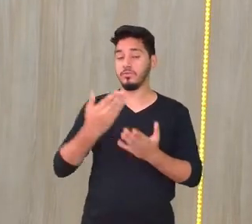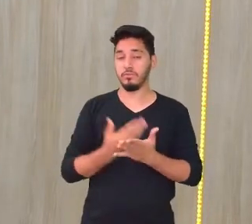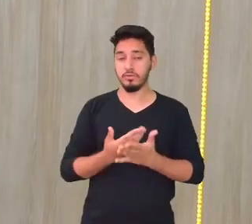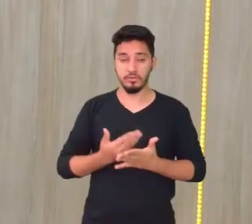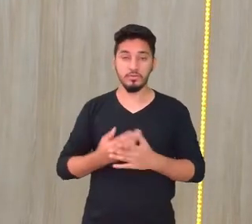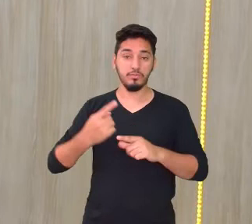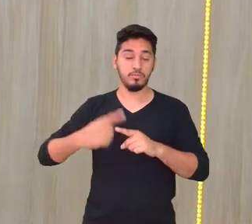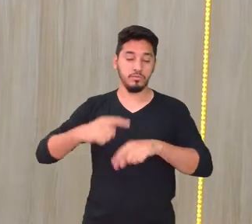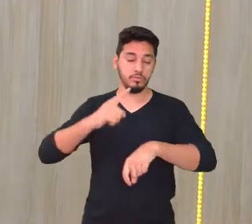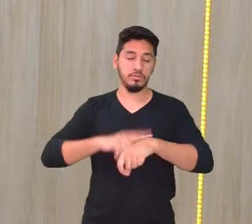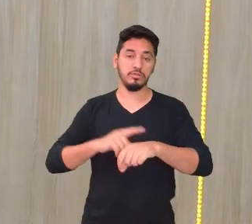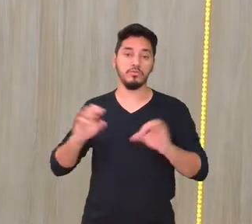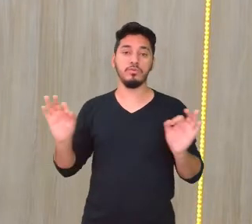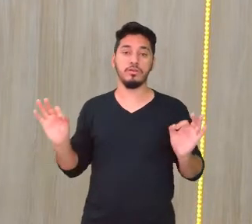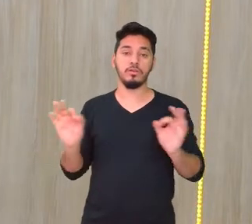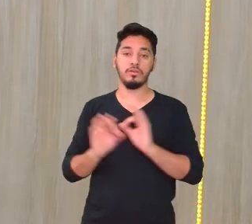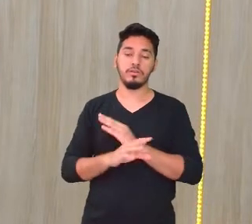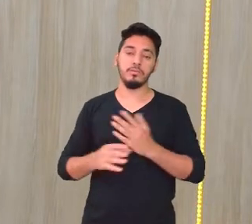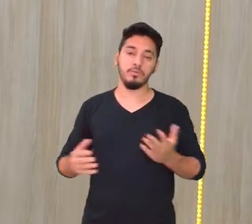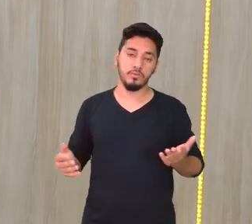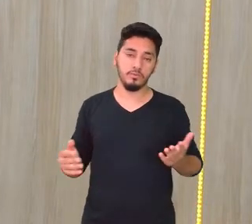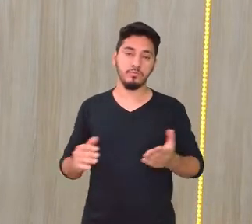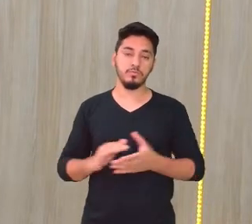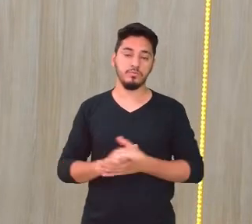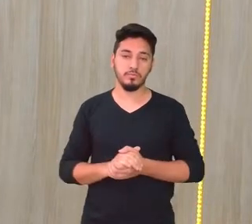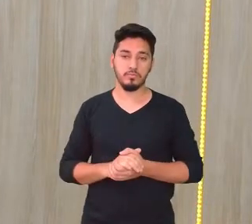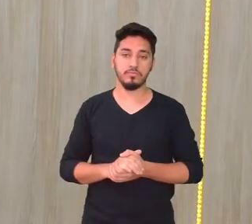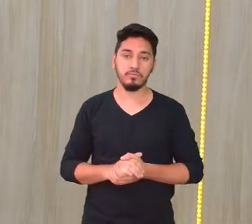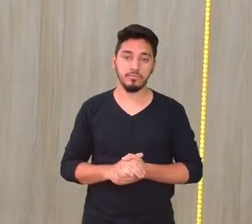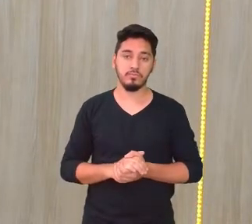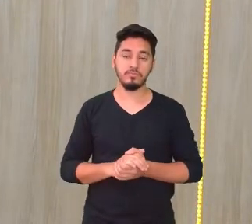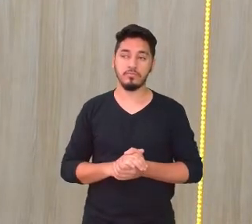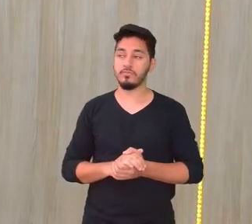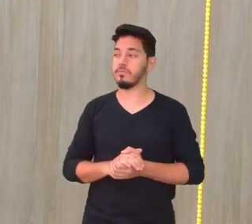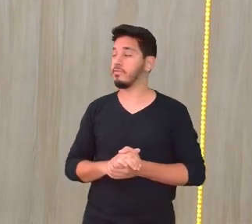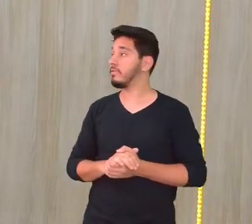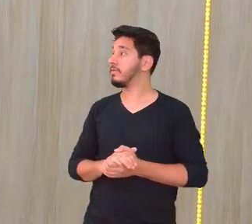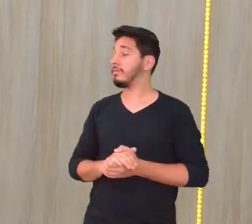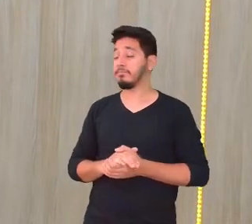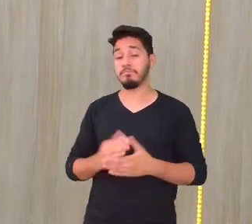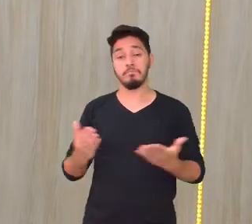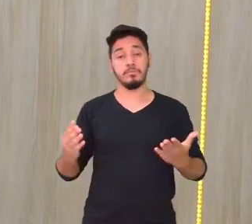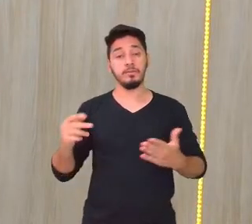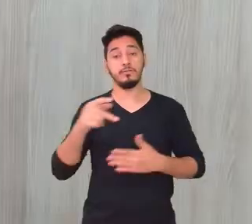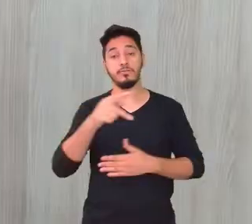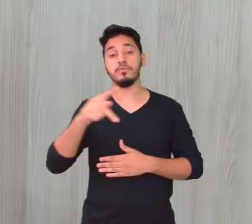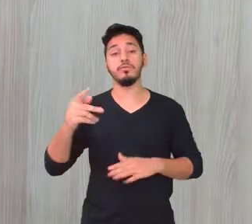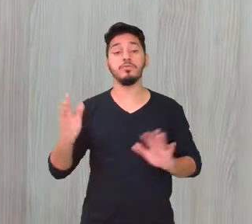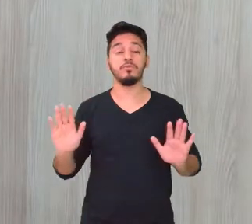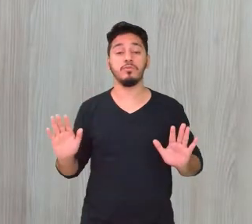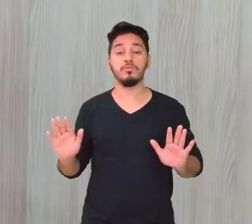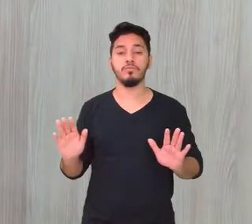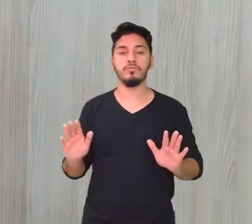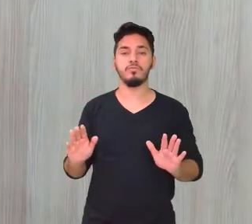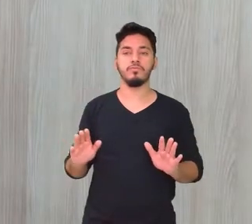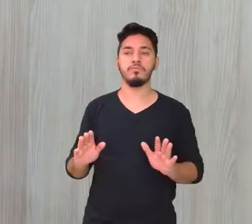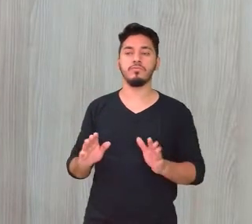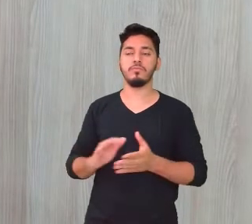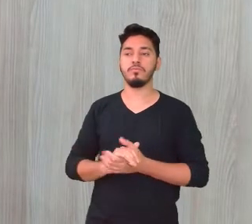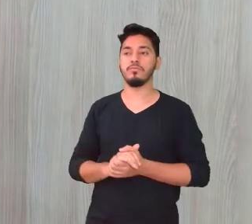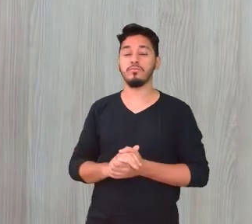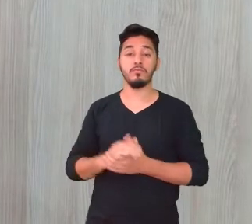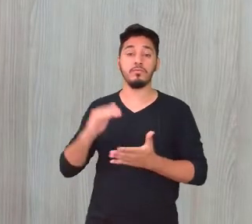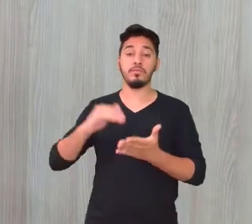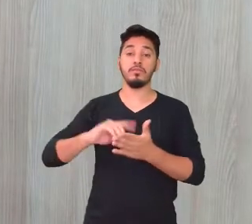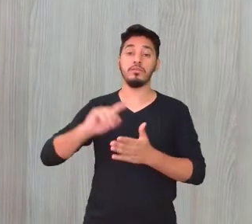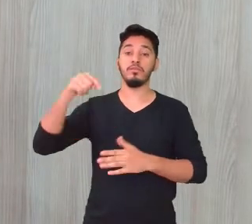aula, porque o nosso tempo, professor, ele esgotou, né? Então, e aí, professor? Auf Wiedersehen. Até